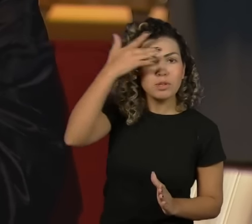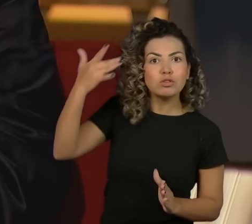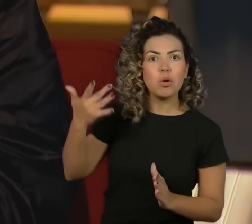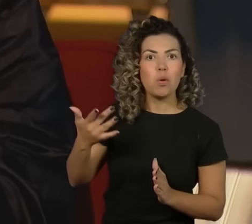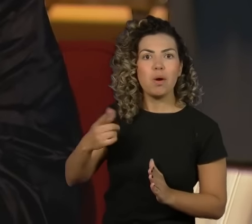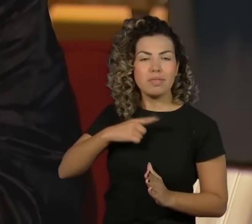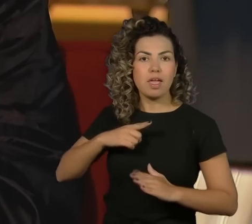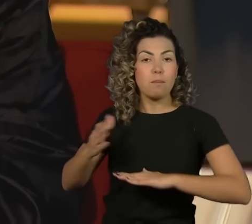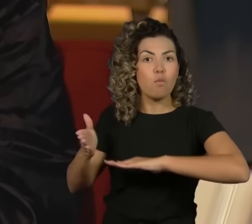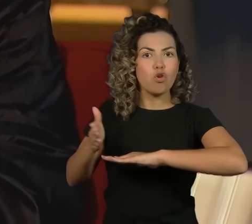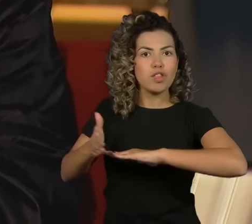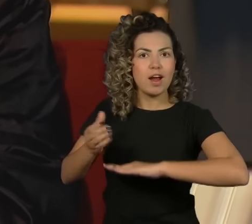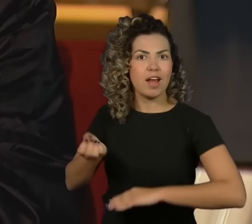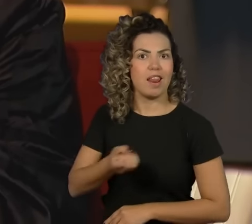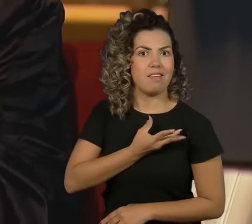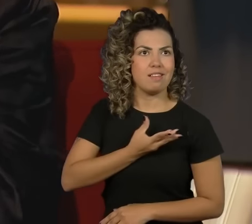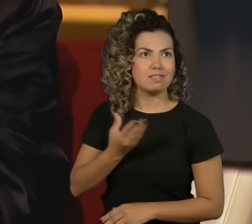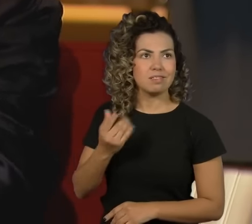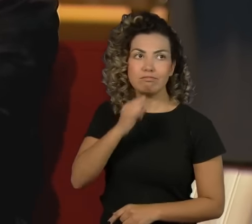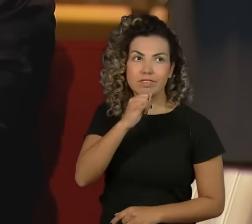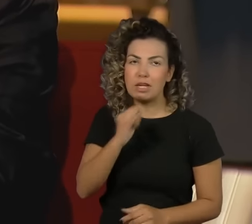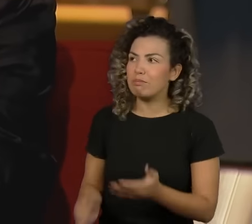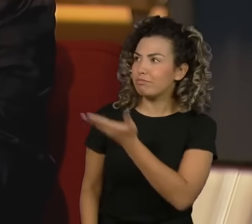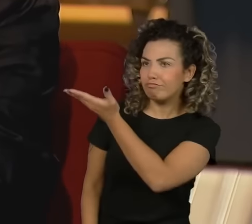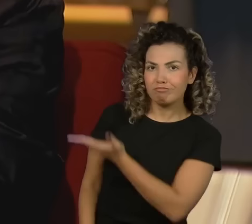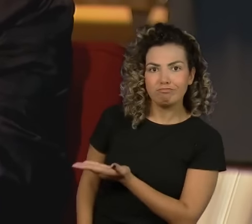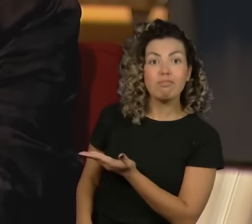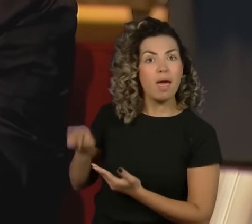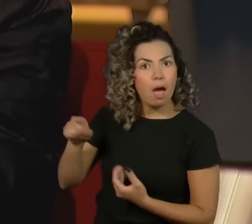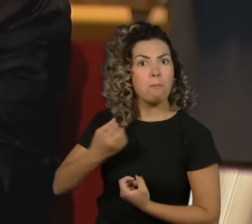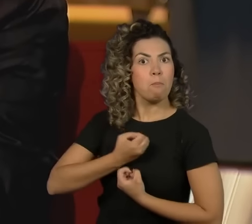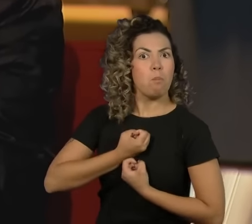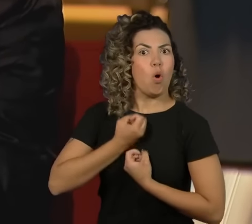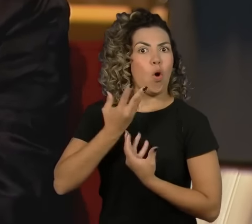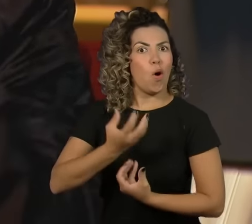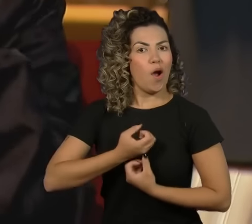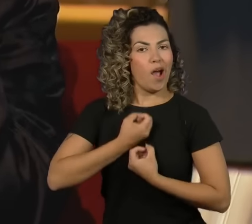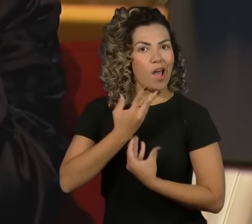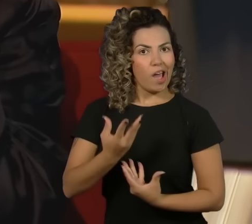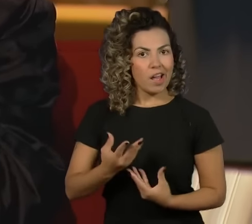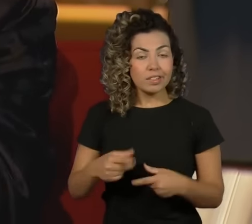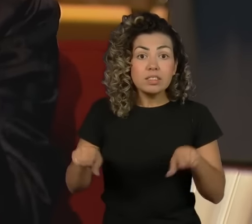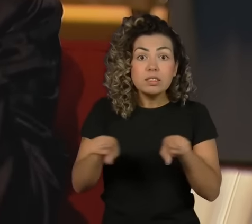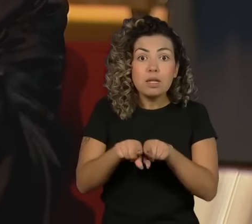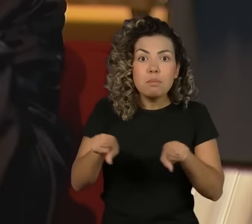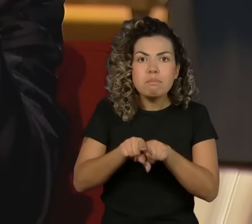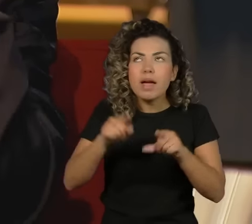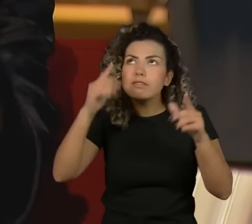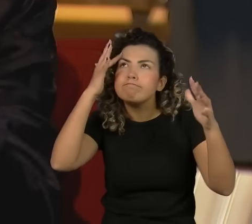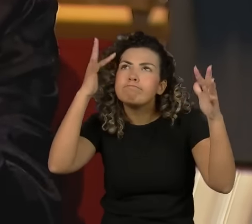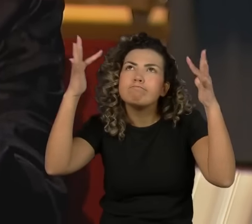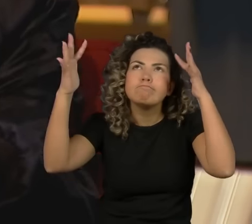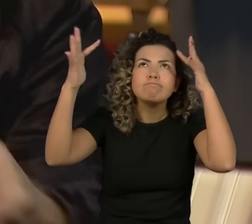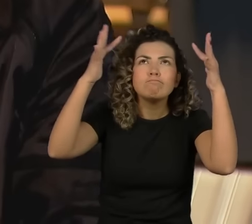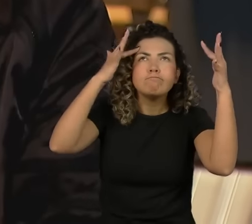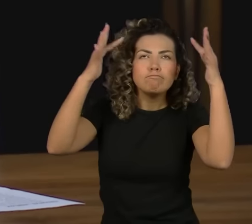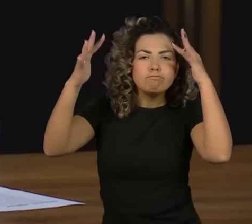Mário, Oswald, eles eram, além de poetas, romancistas, eles eram pensadores da